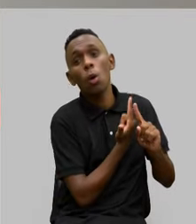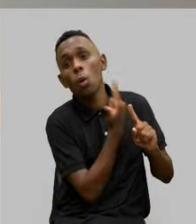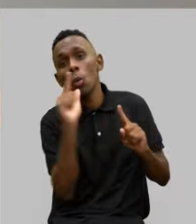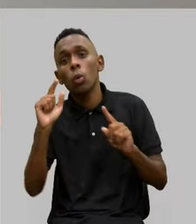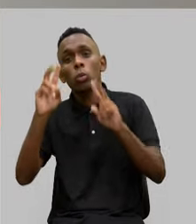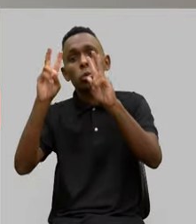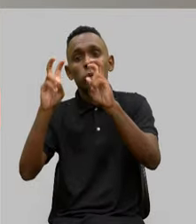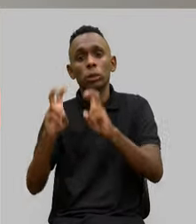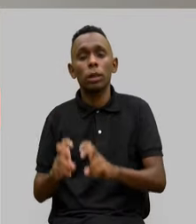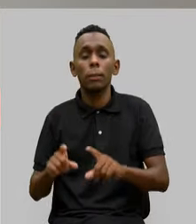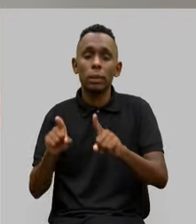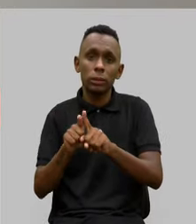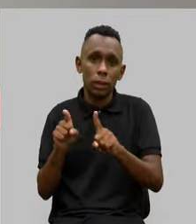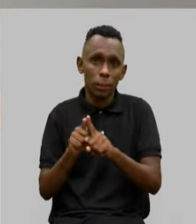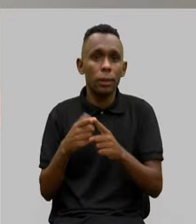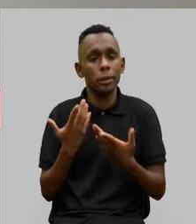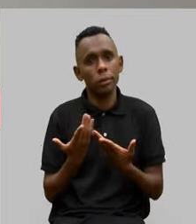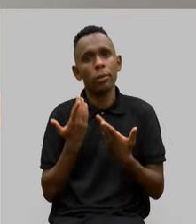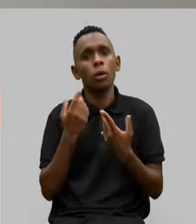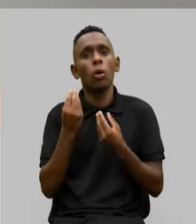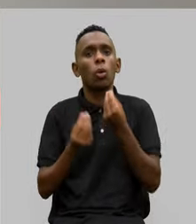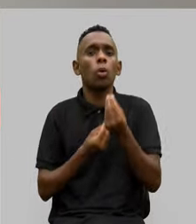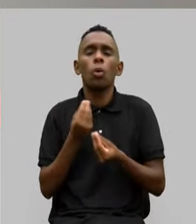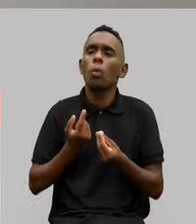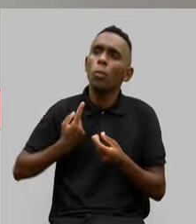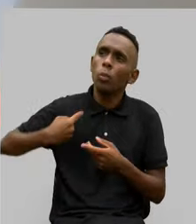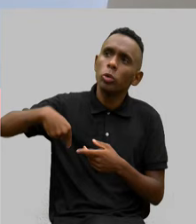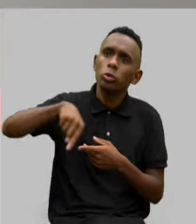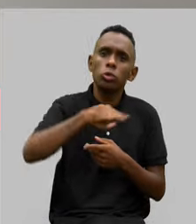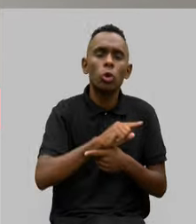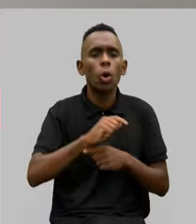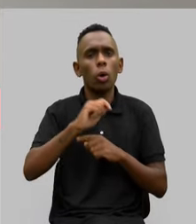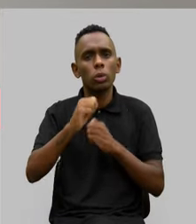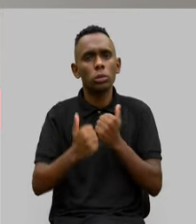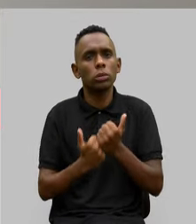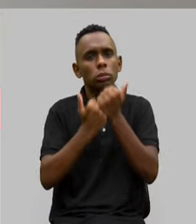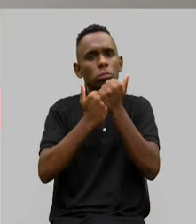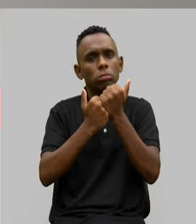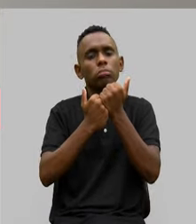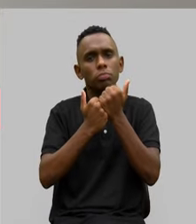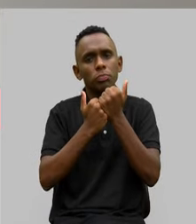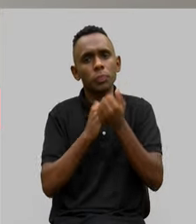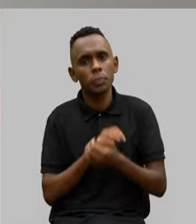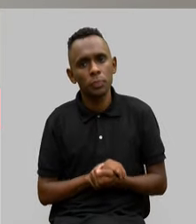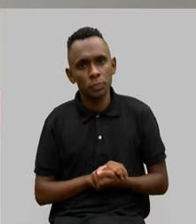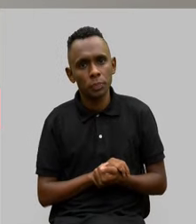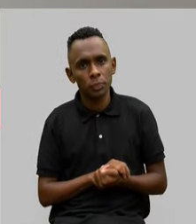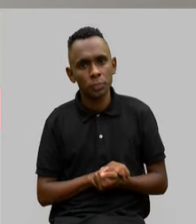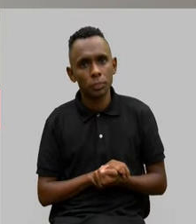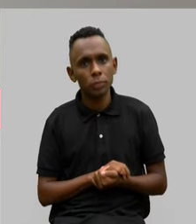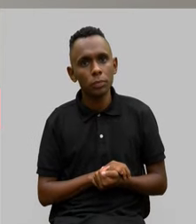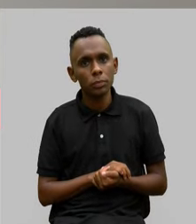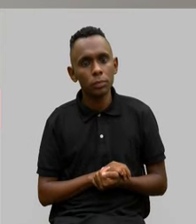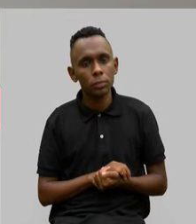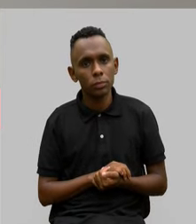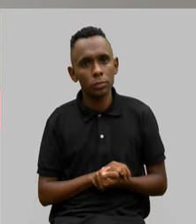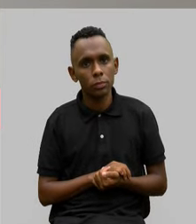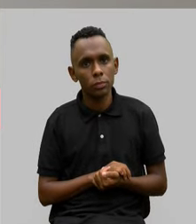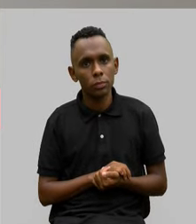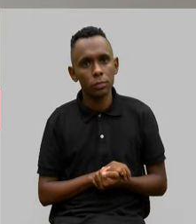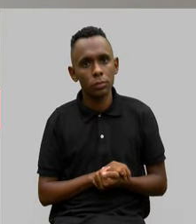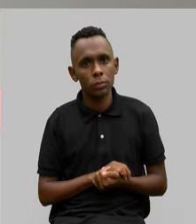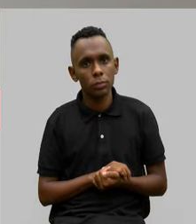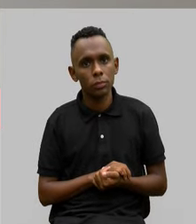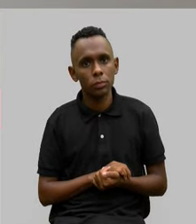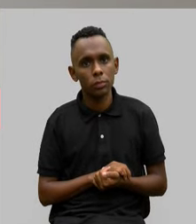foram trazidas né a ideia de como é que nós eh potencializamos eh a a questão da